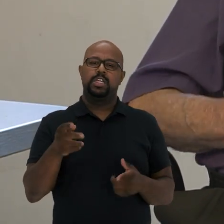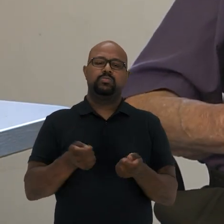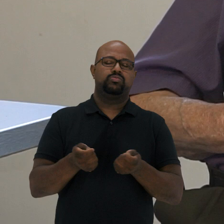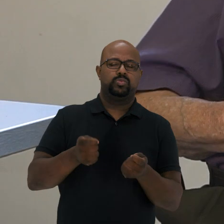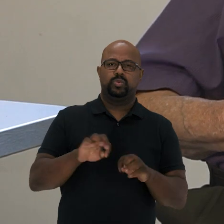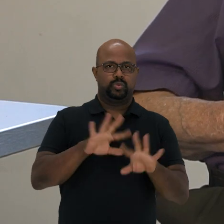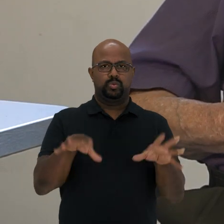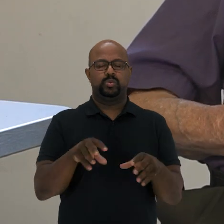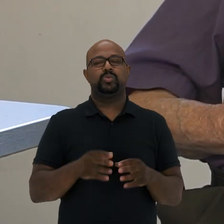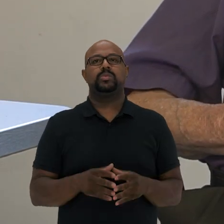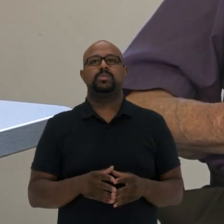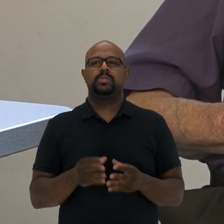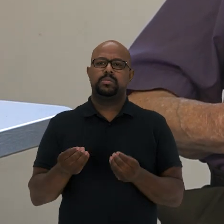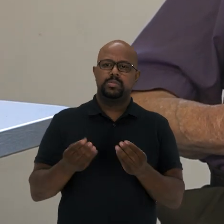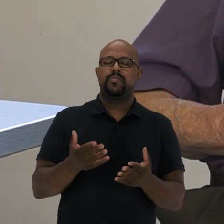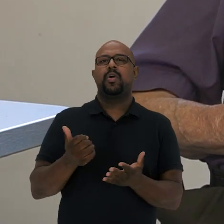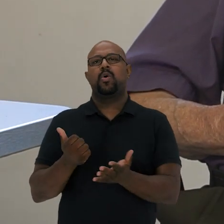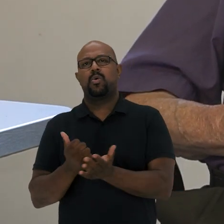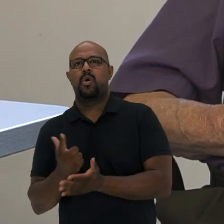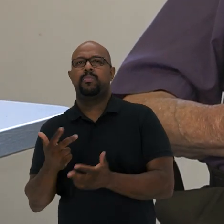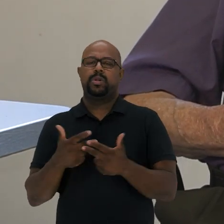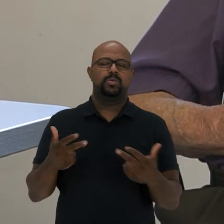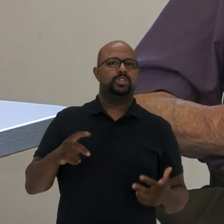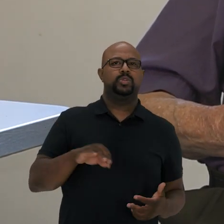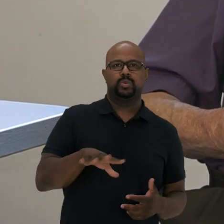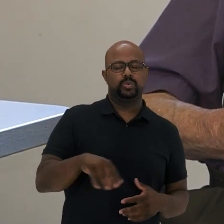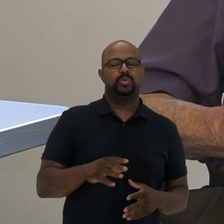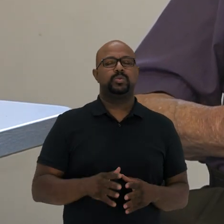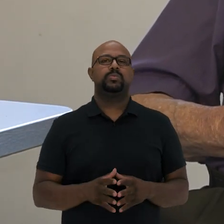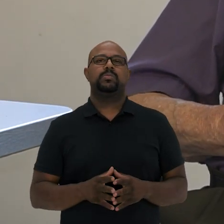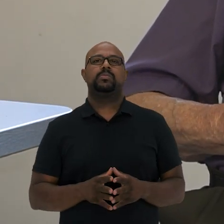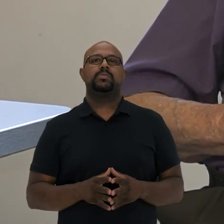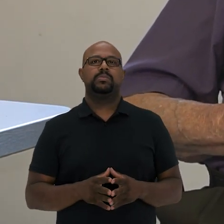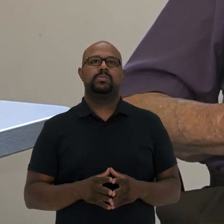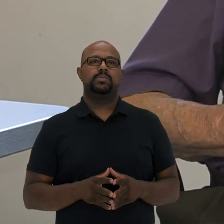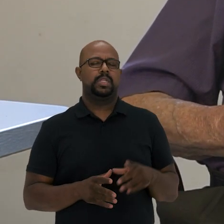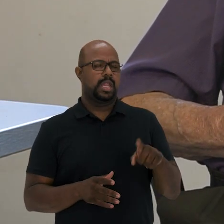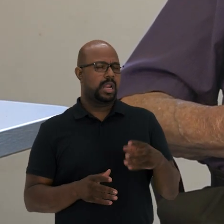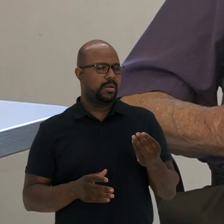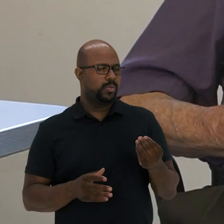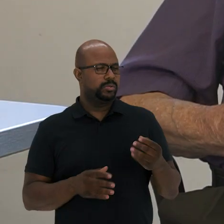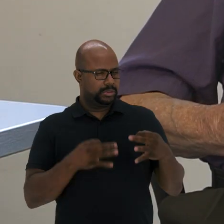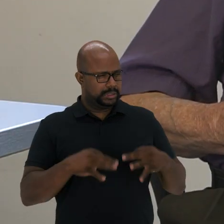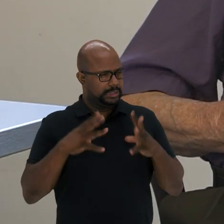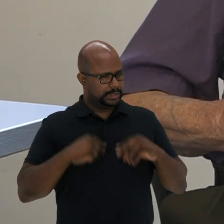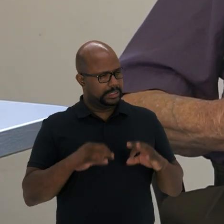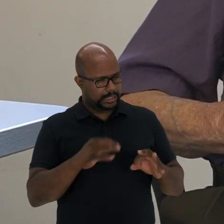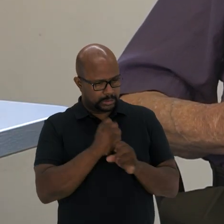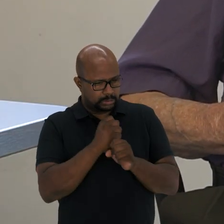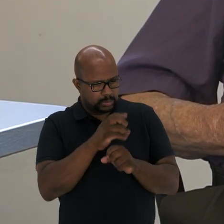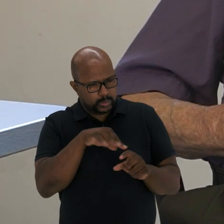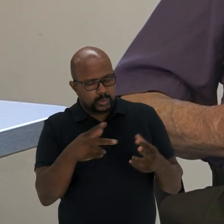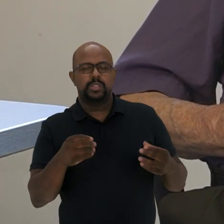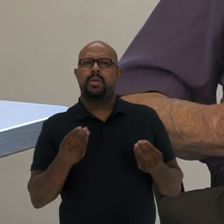que gerenciava tudo, providenciava compras e tudo pro lar, essas coisas. E ele disse que era muito, muito certinho nas